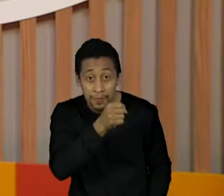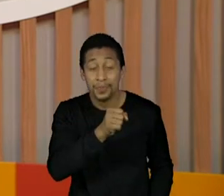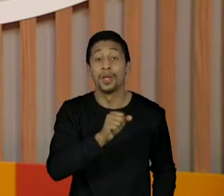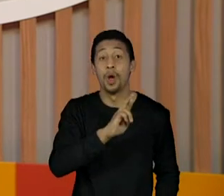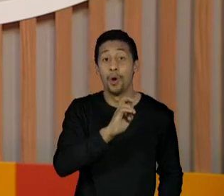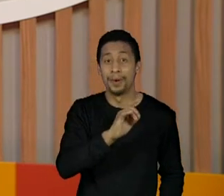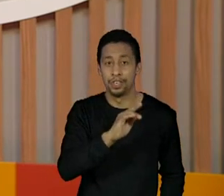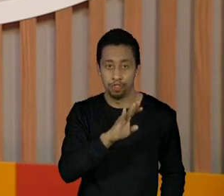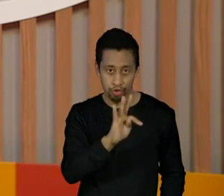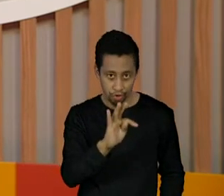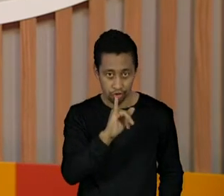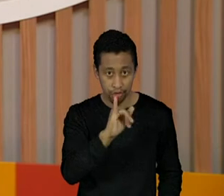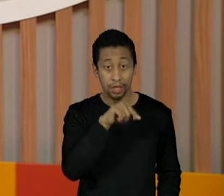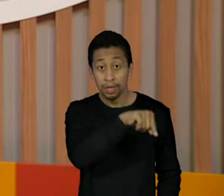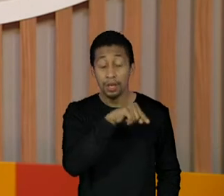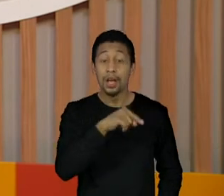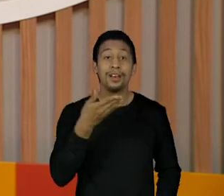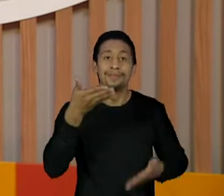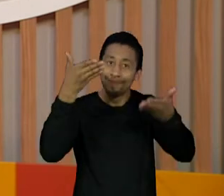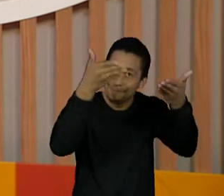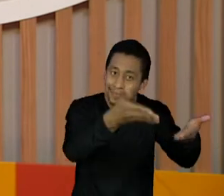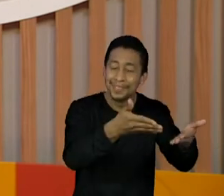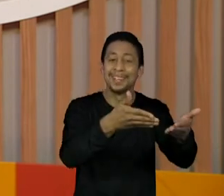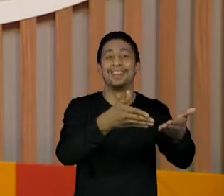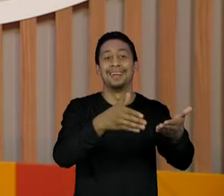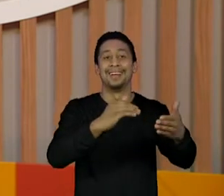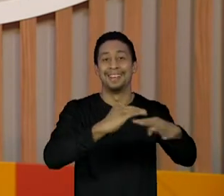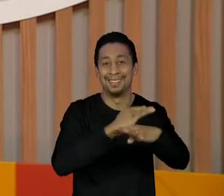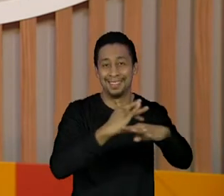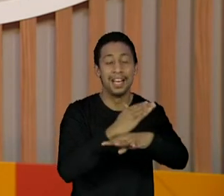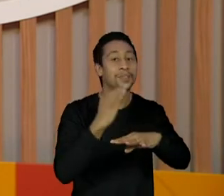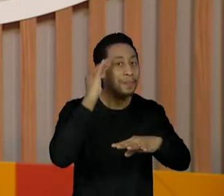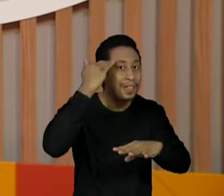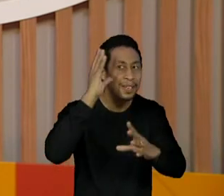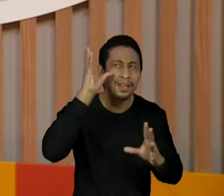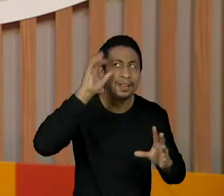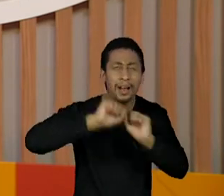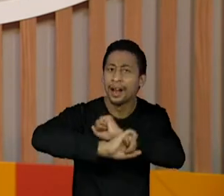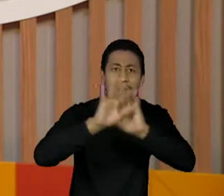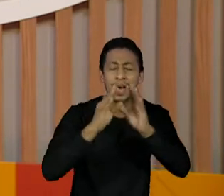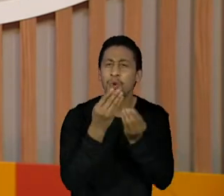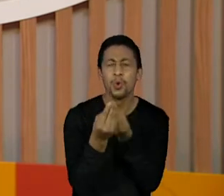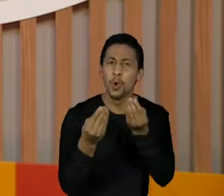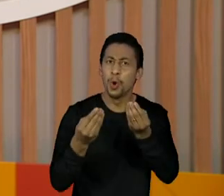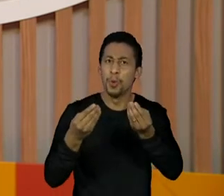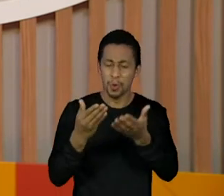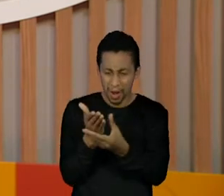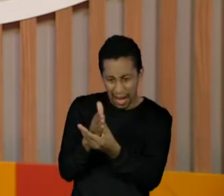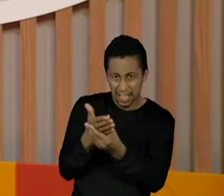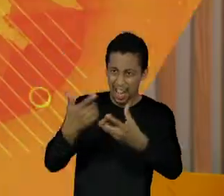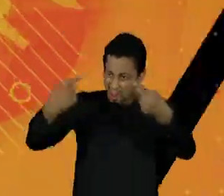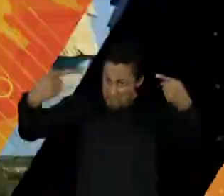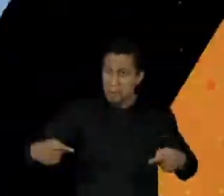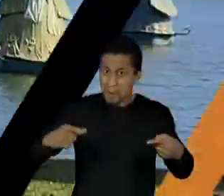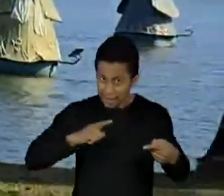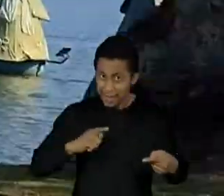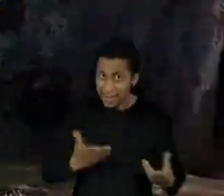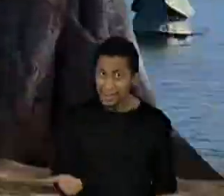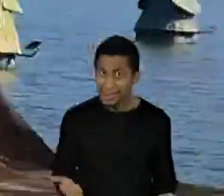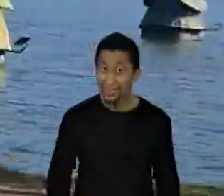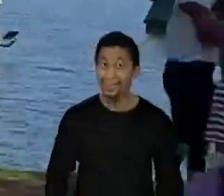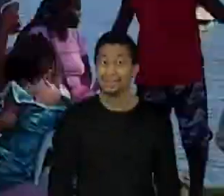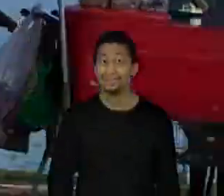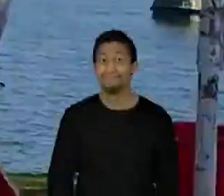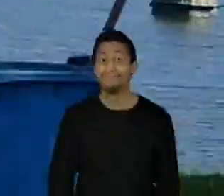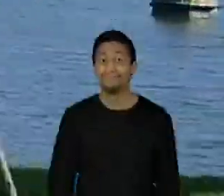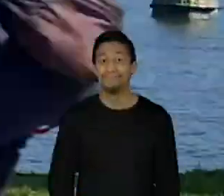Sugita foi até a cidade para entender essa polêmica, que os baianos tratam como a guerra do acarajé. Todo